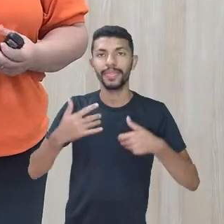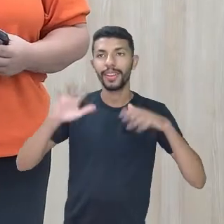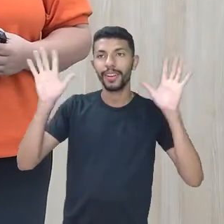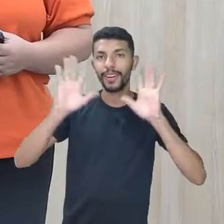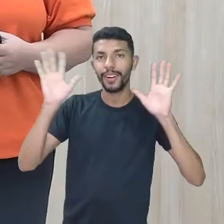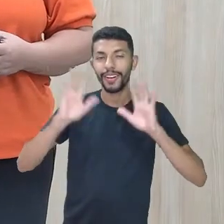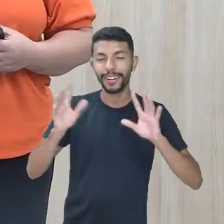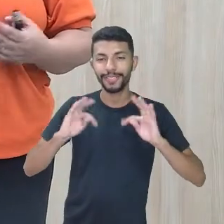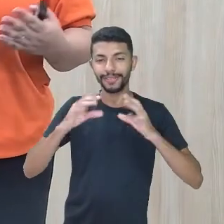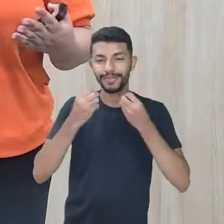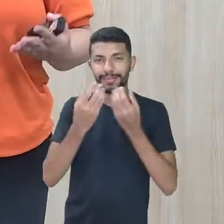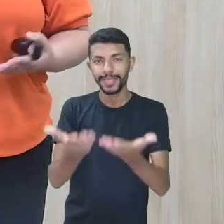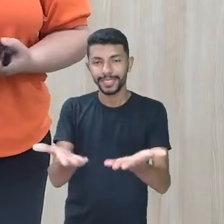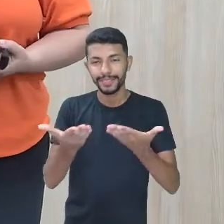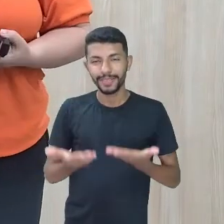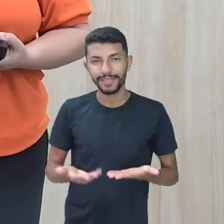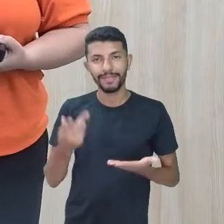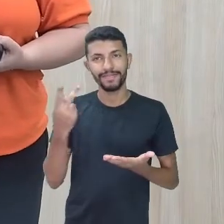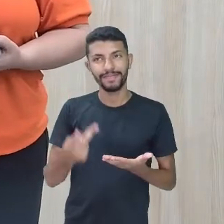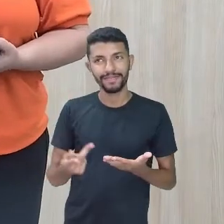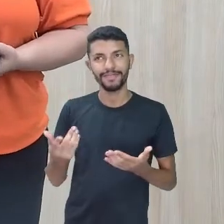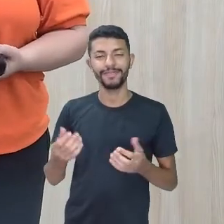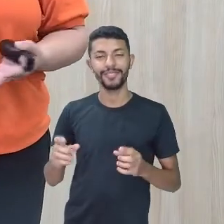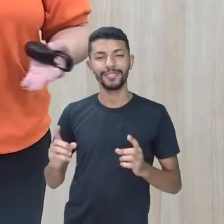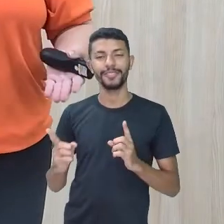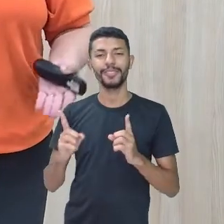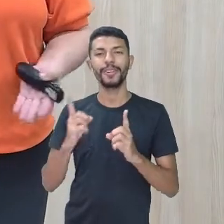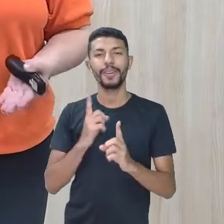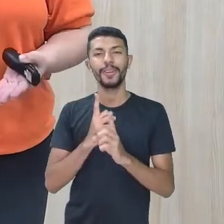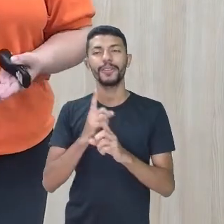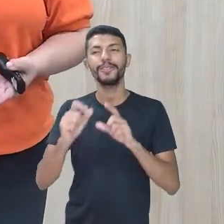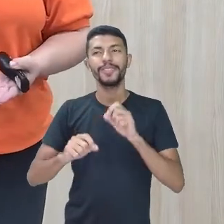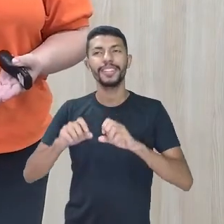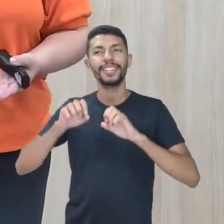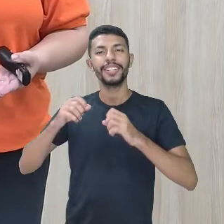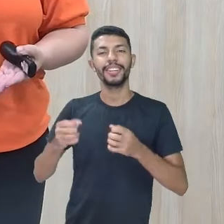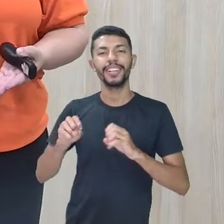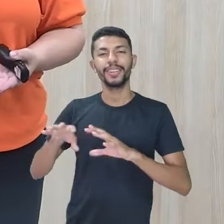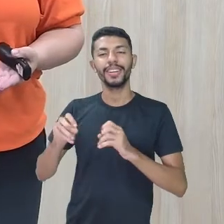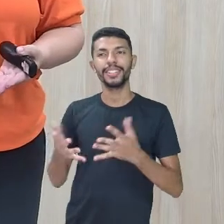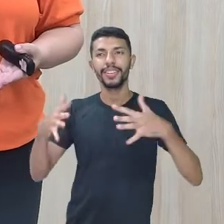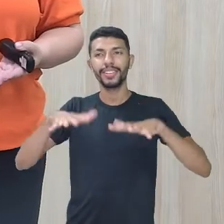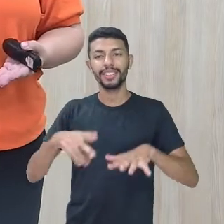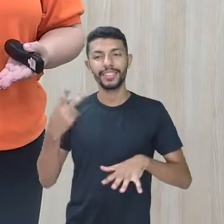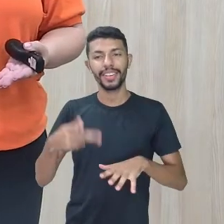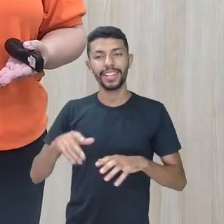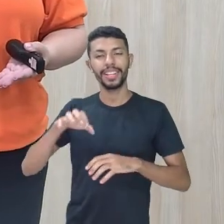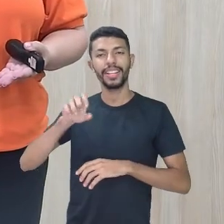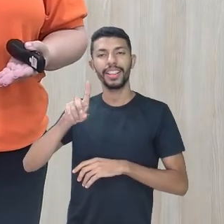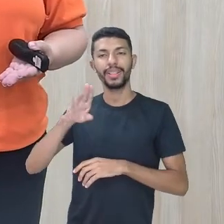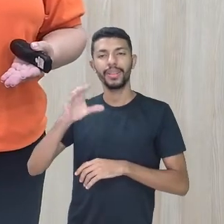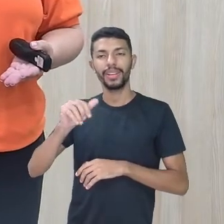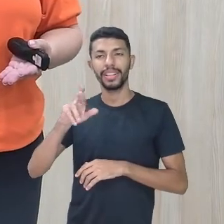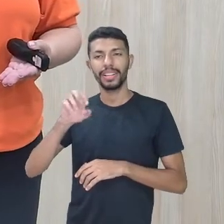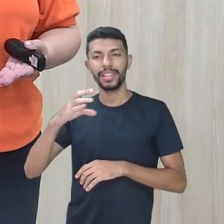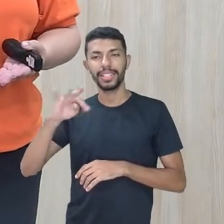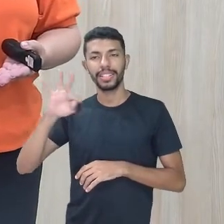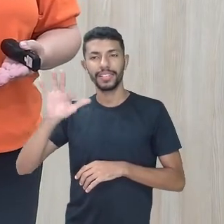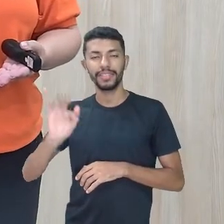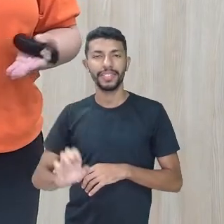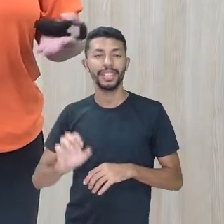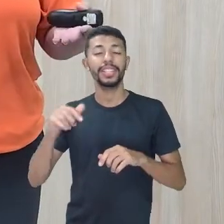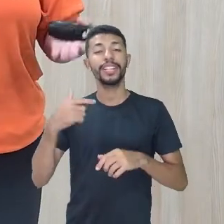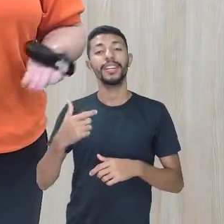Olá, sejam bem-vindos a mais um encontro da Educação Inclusiva, aqui do Educa Recife. Meu nome é Thaís Luz e esse é o meu